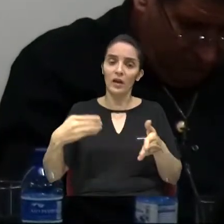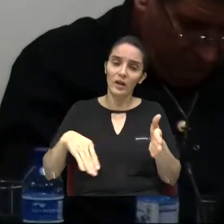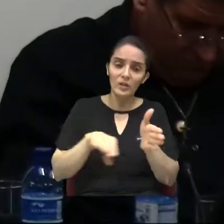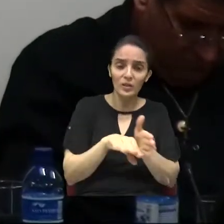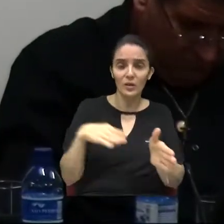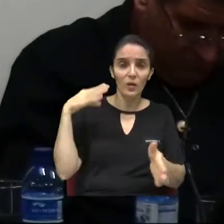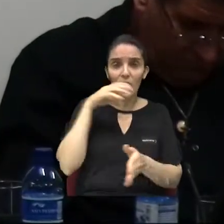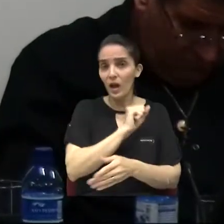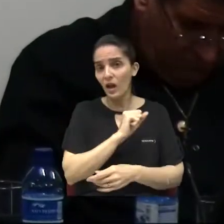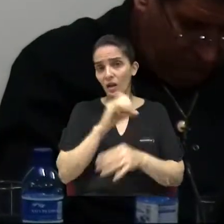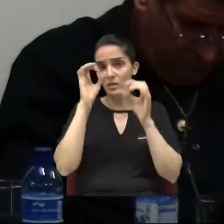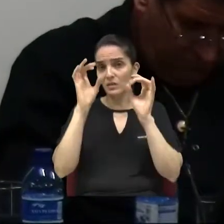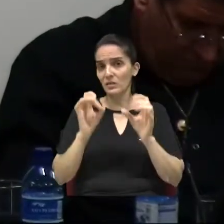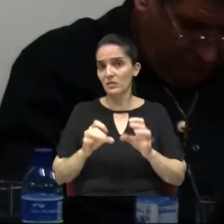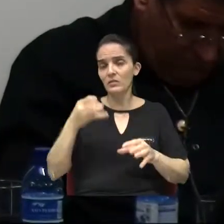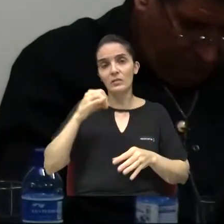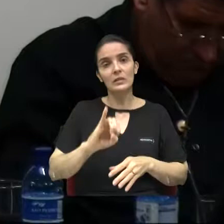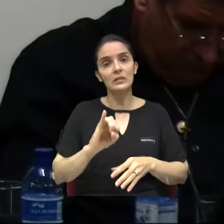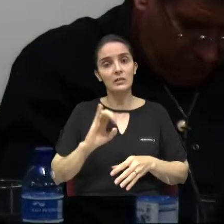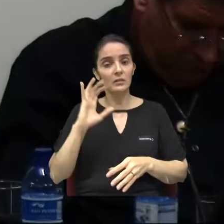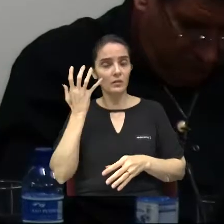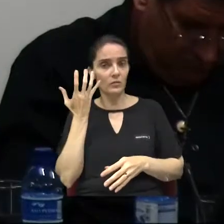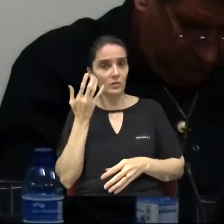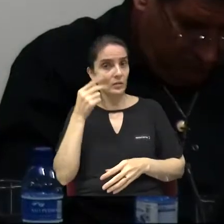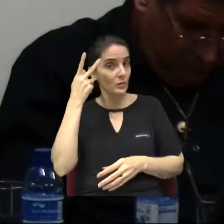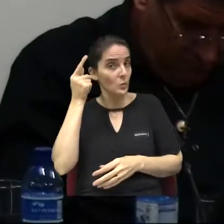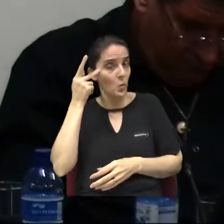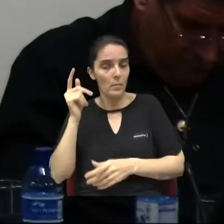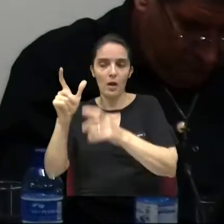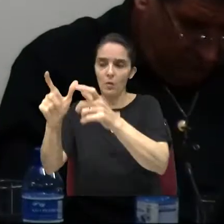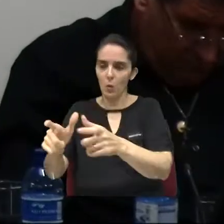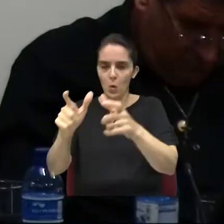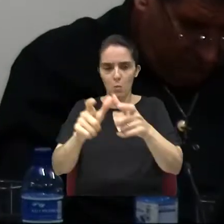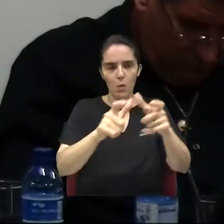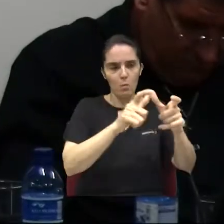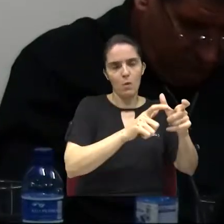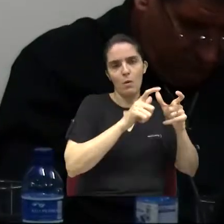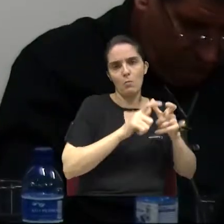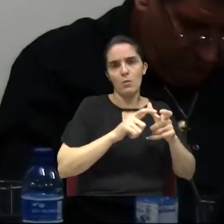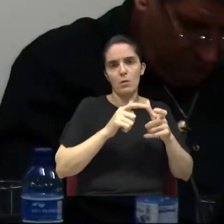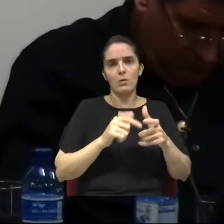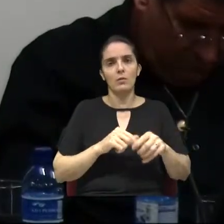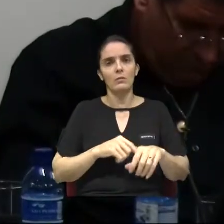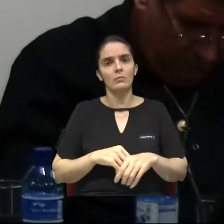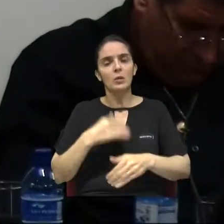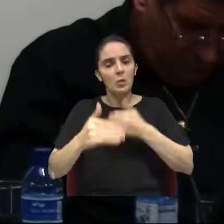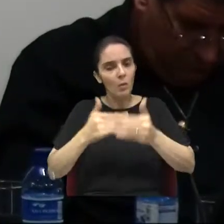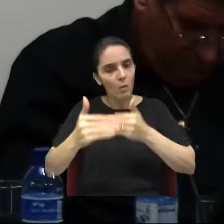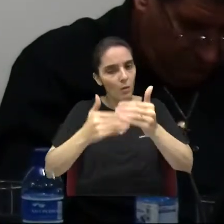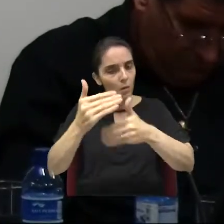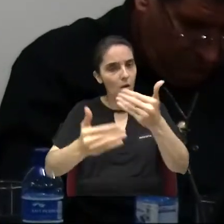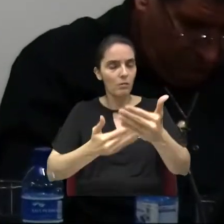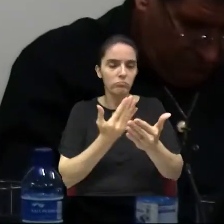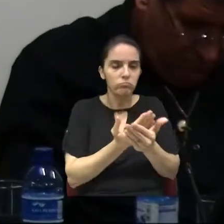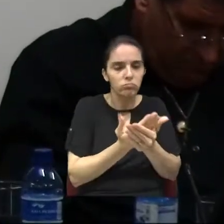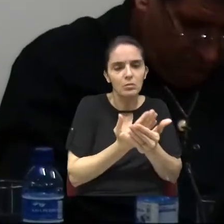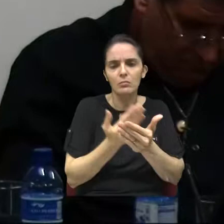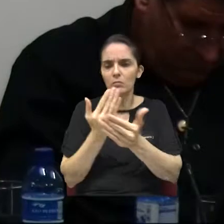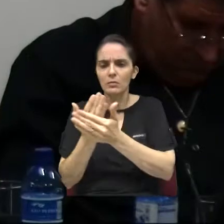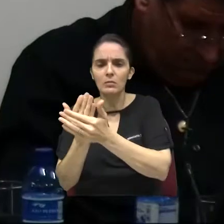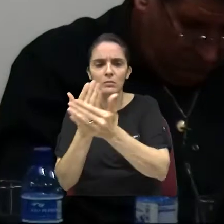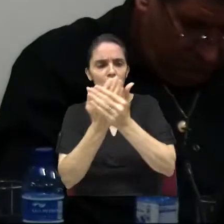especial, que se tramitasse pelos meios normais, através das suas comissões, com os